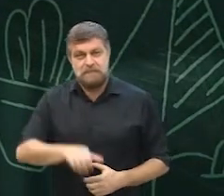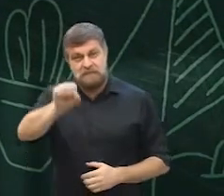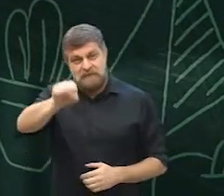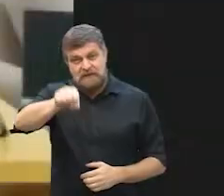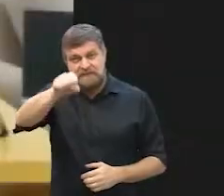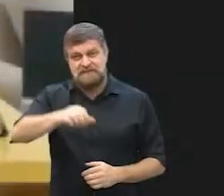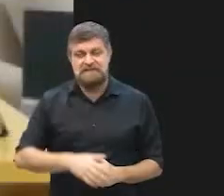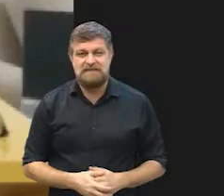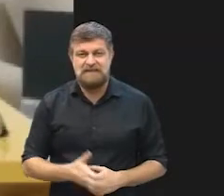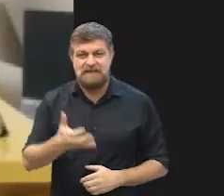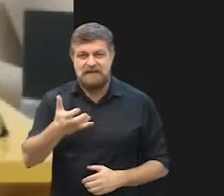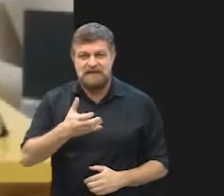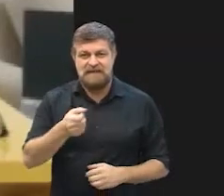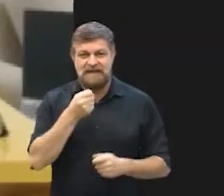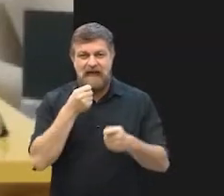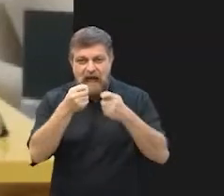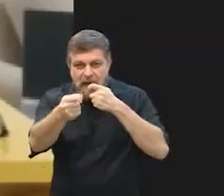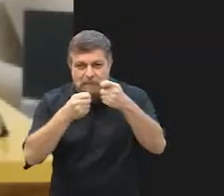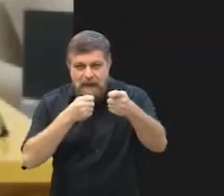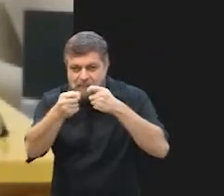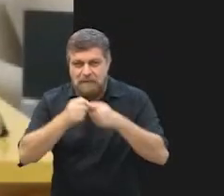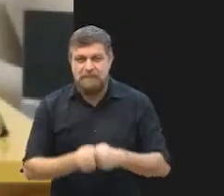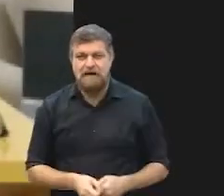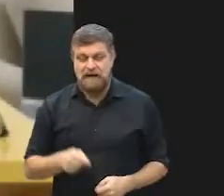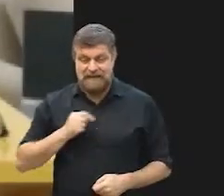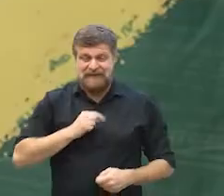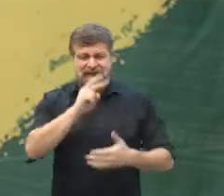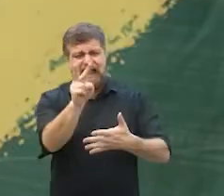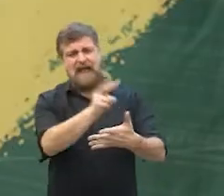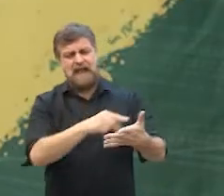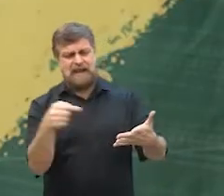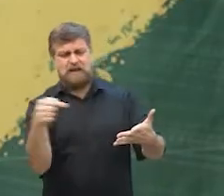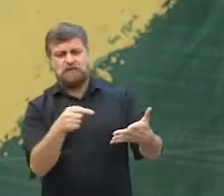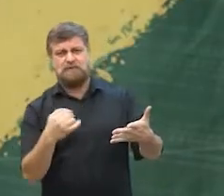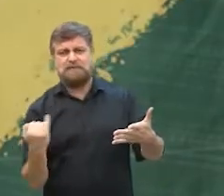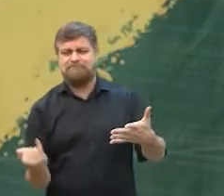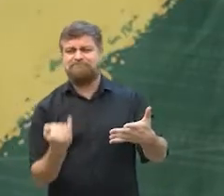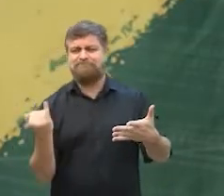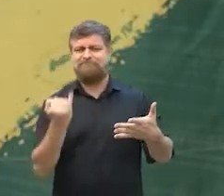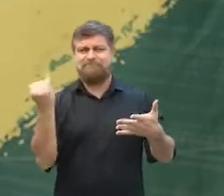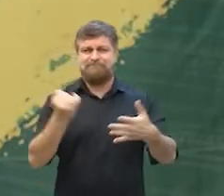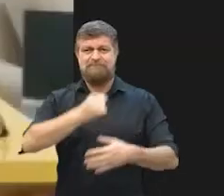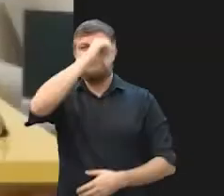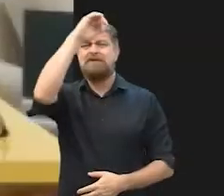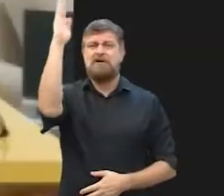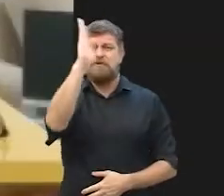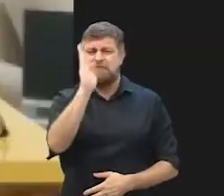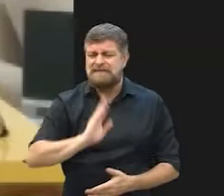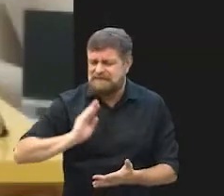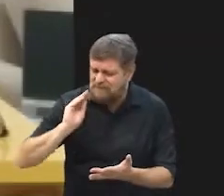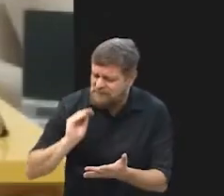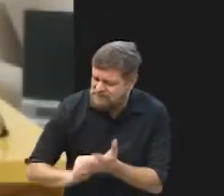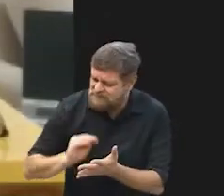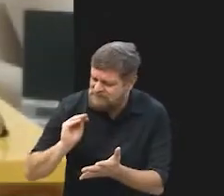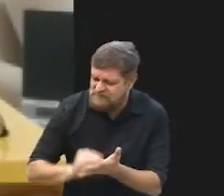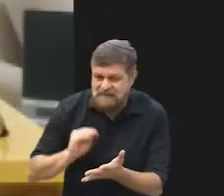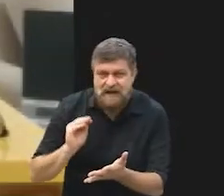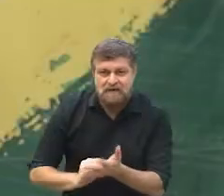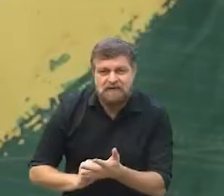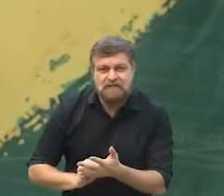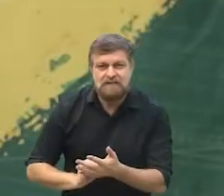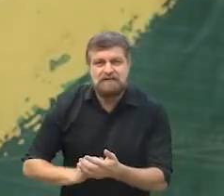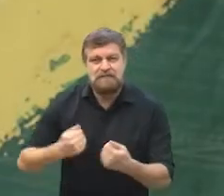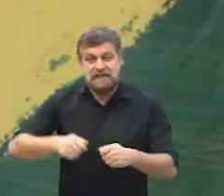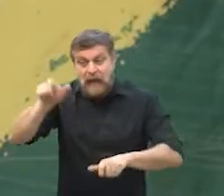André, eu gosto sempre de terminar minhas entrevistas dizendo a importância da leitura, né? Eu acho que esse Brasil carece, precisa muito de pessoas